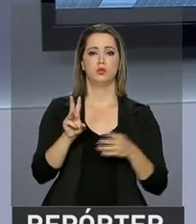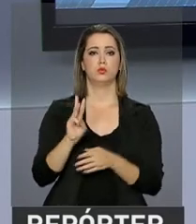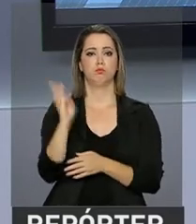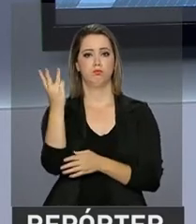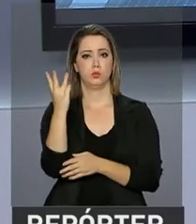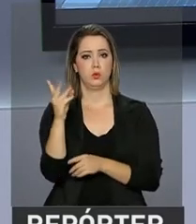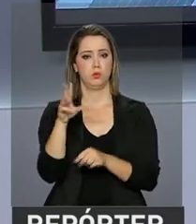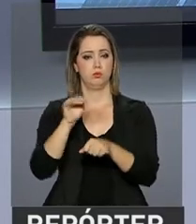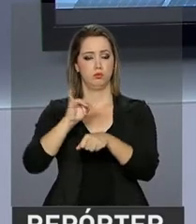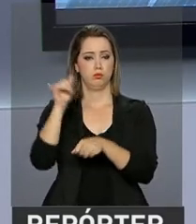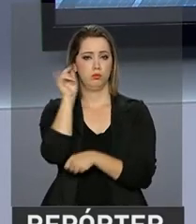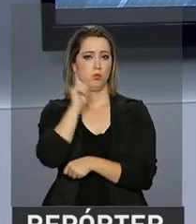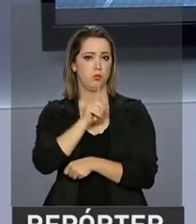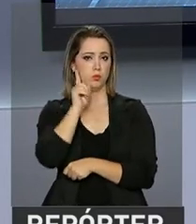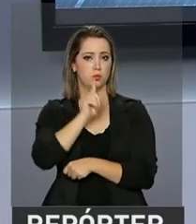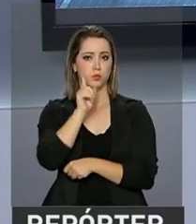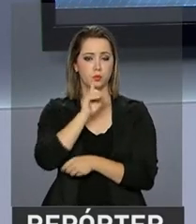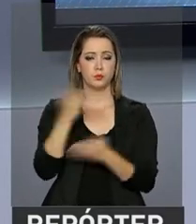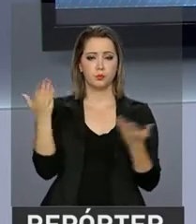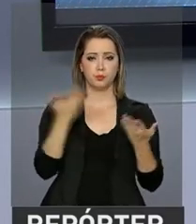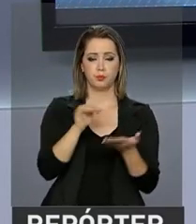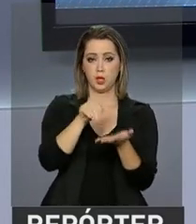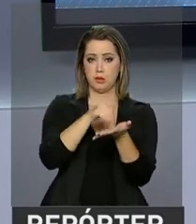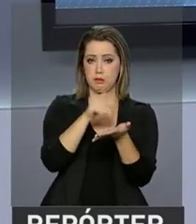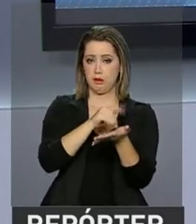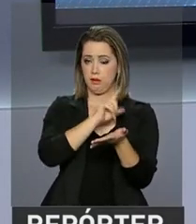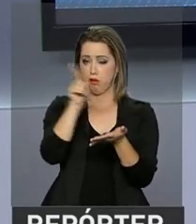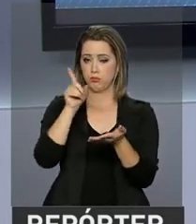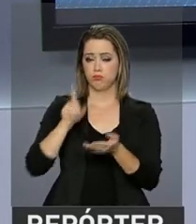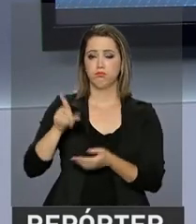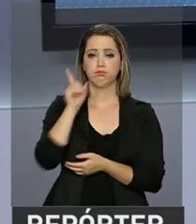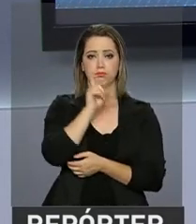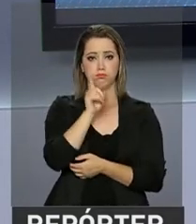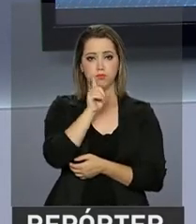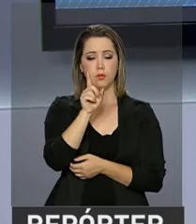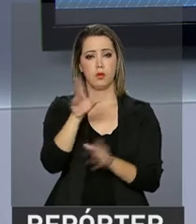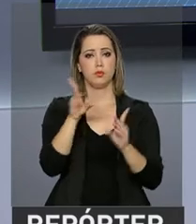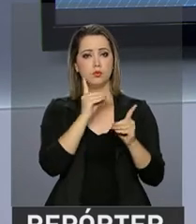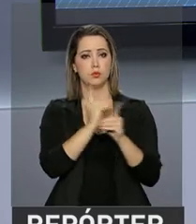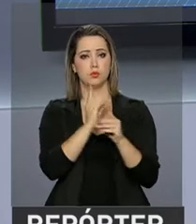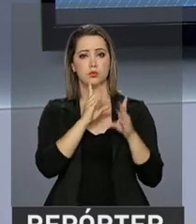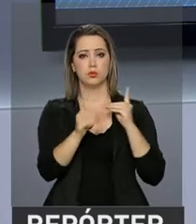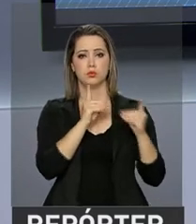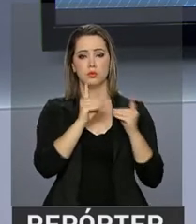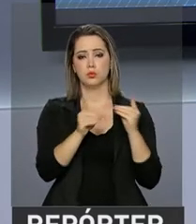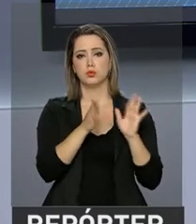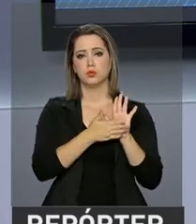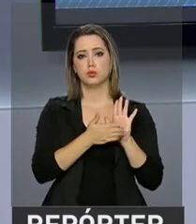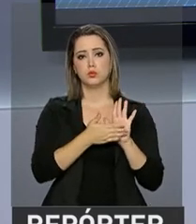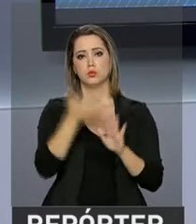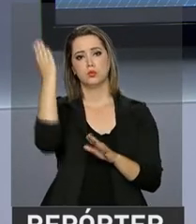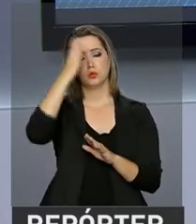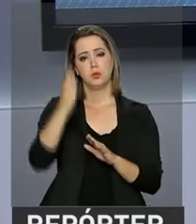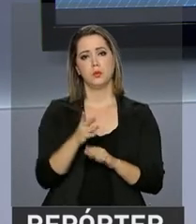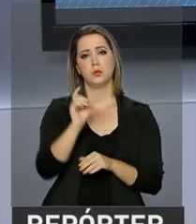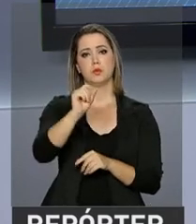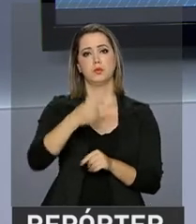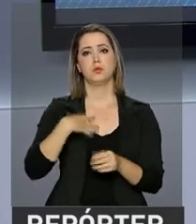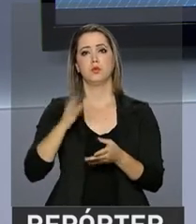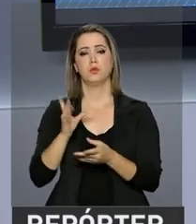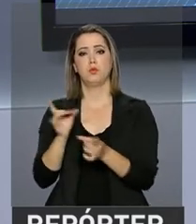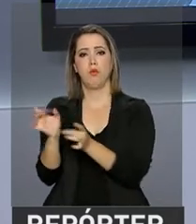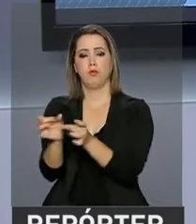pelo secretário de Estado dos Estados Unidos. No encontro, foram debatidas as propostas brasileiras nas áreas de comércio